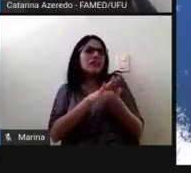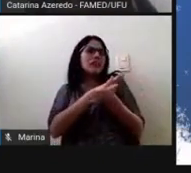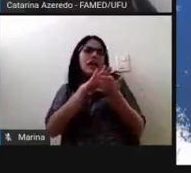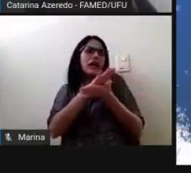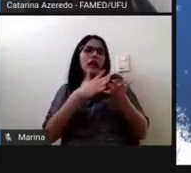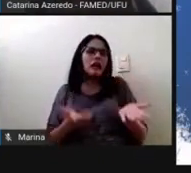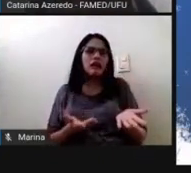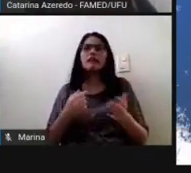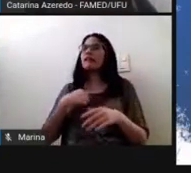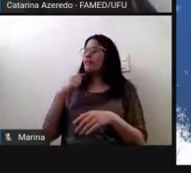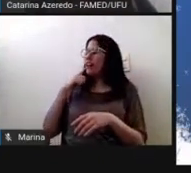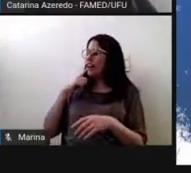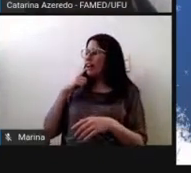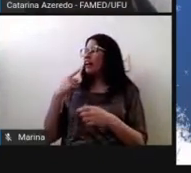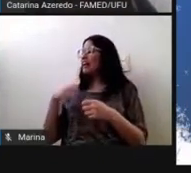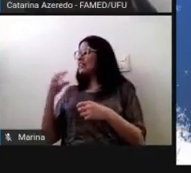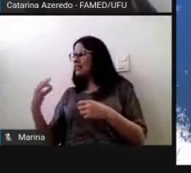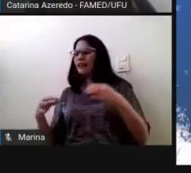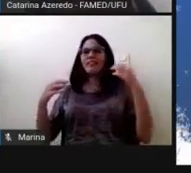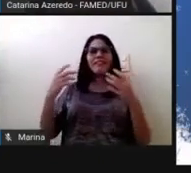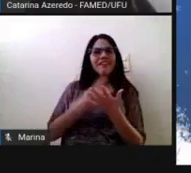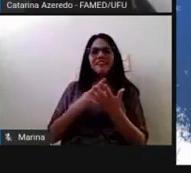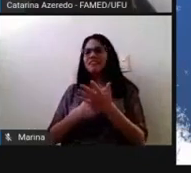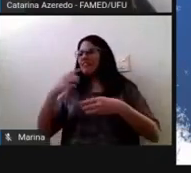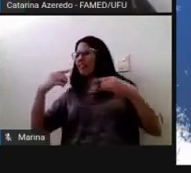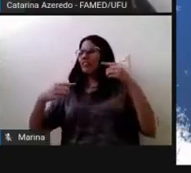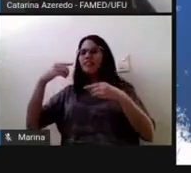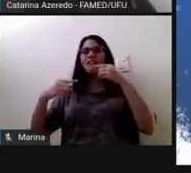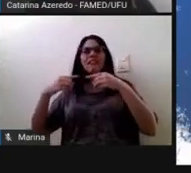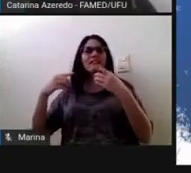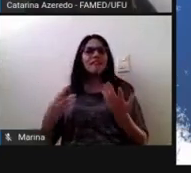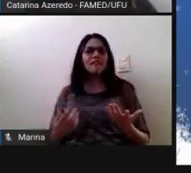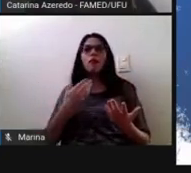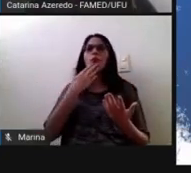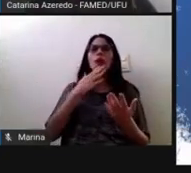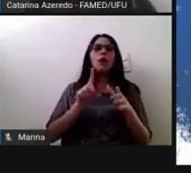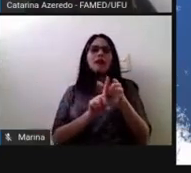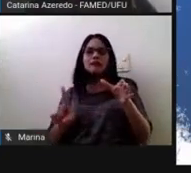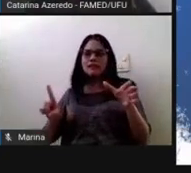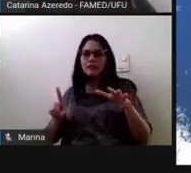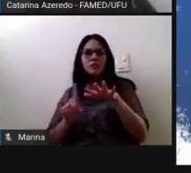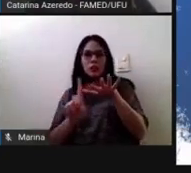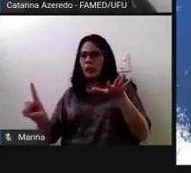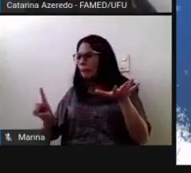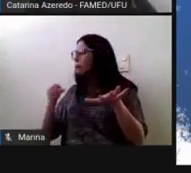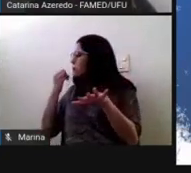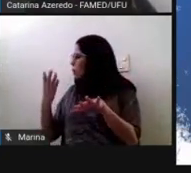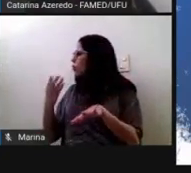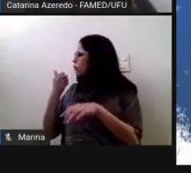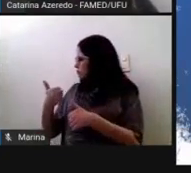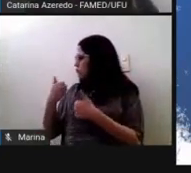entre economia e saúde que não é verdadeira, né? As duas coisas podem caminhar juntas e devem, né,